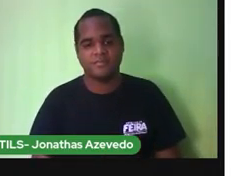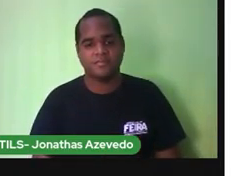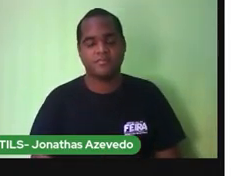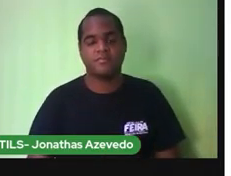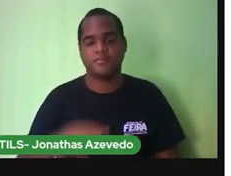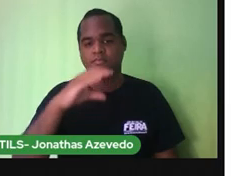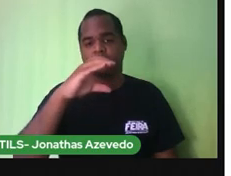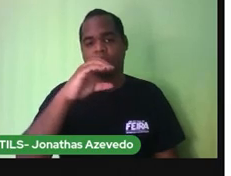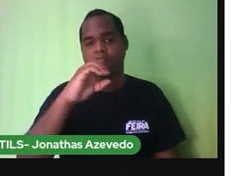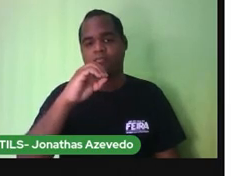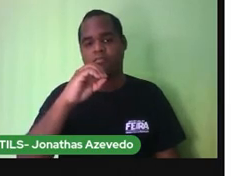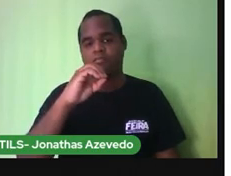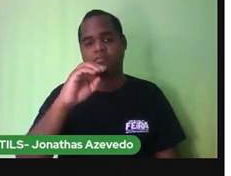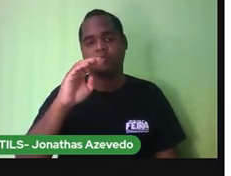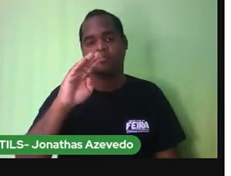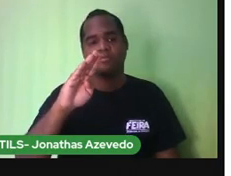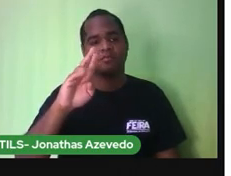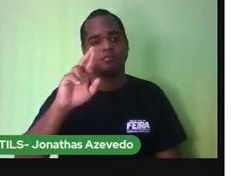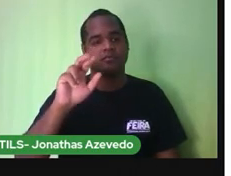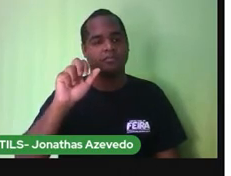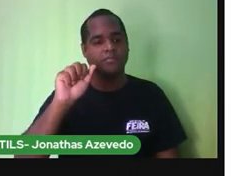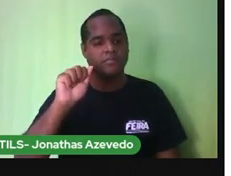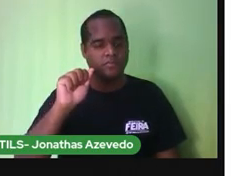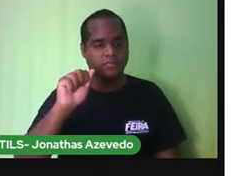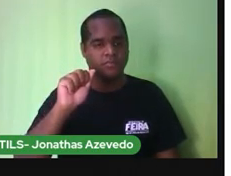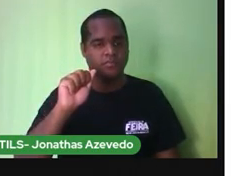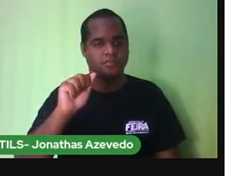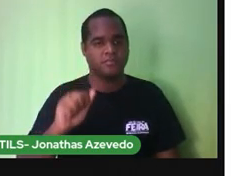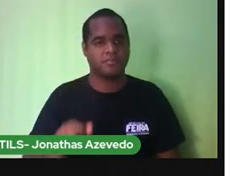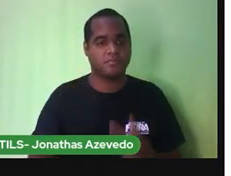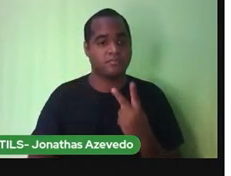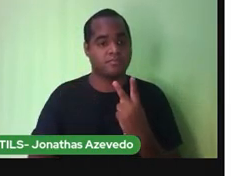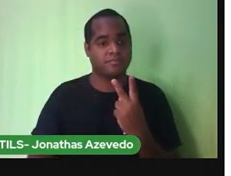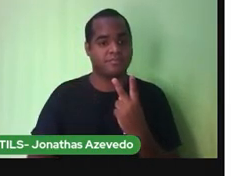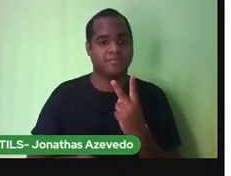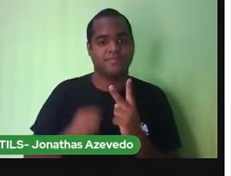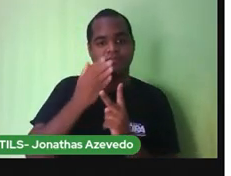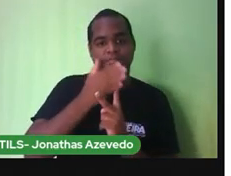obra e o obra